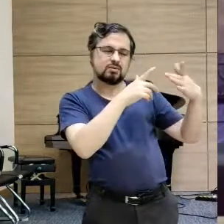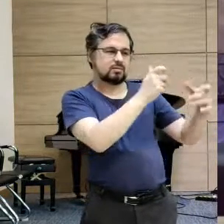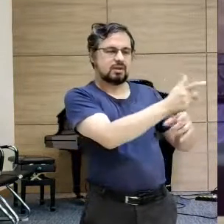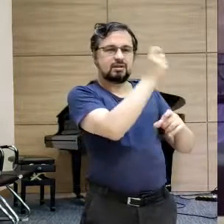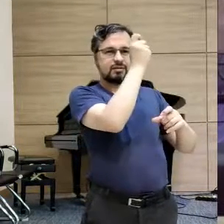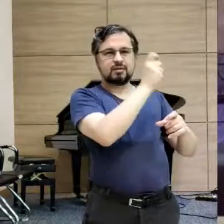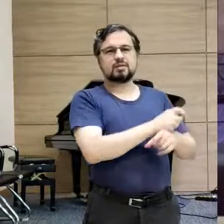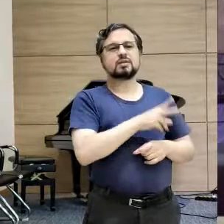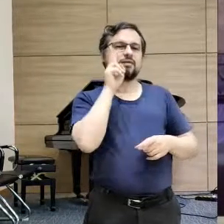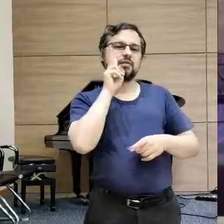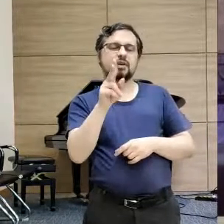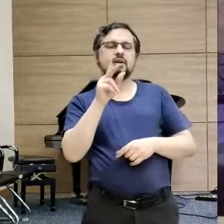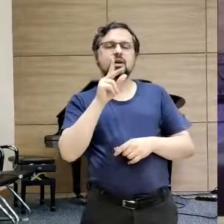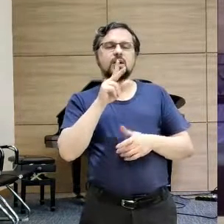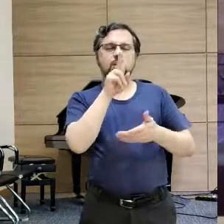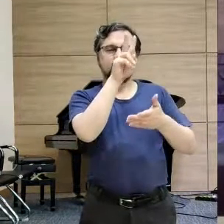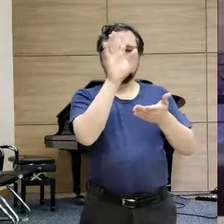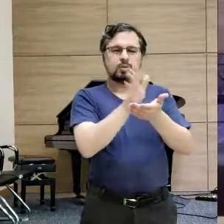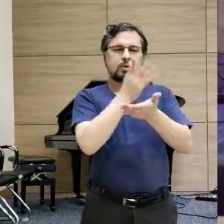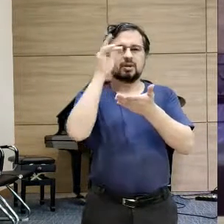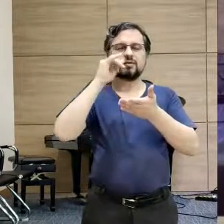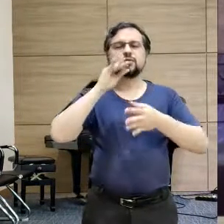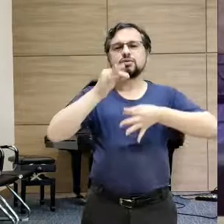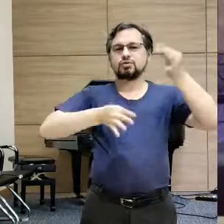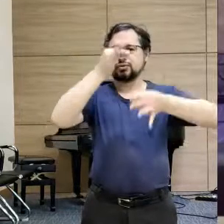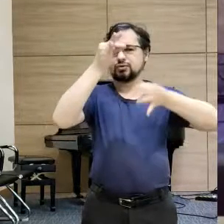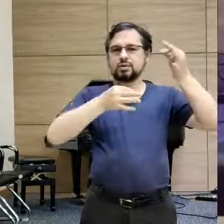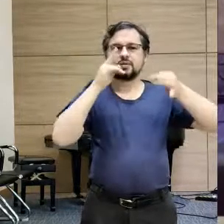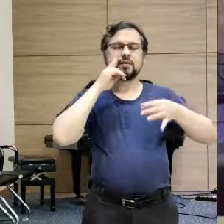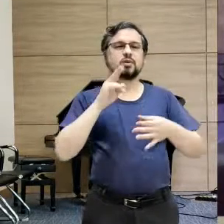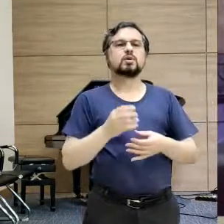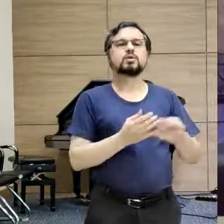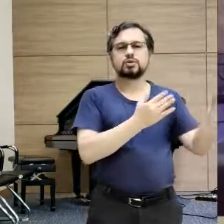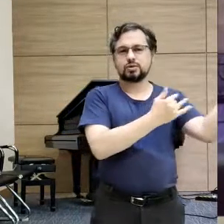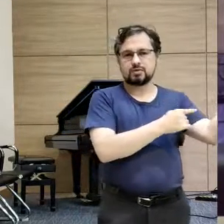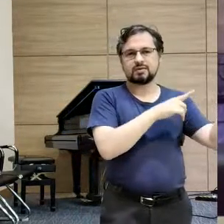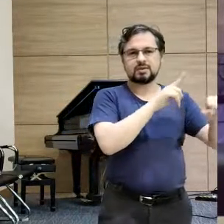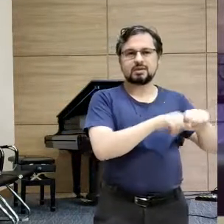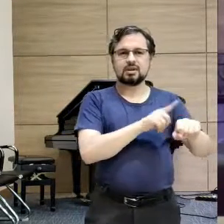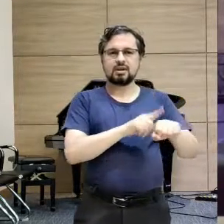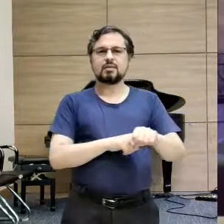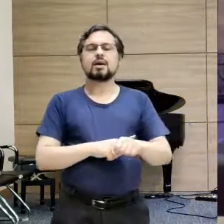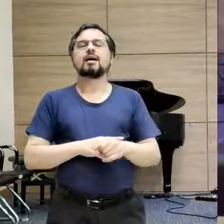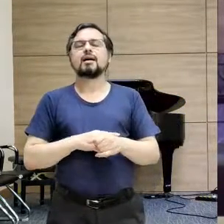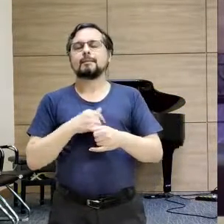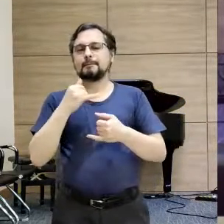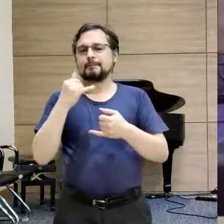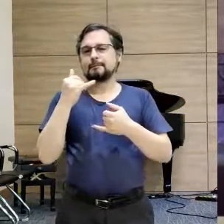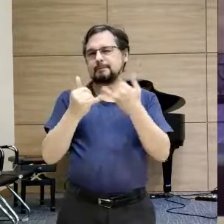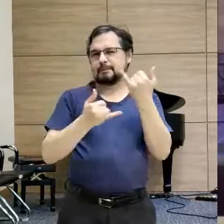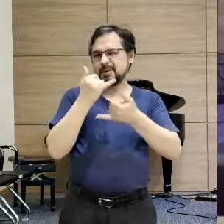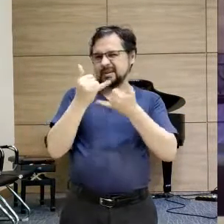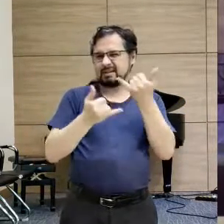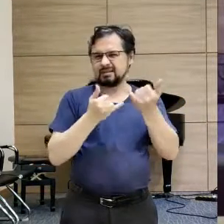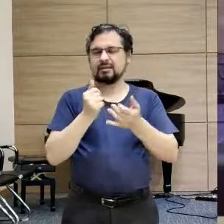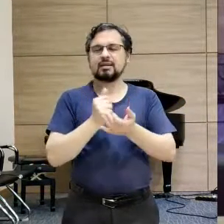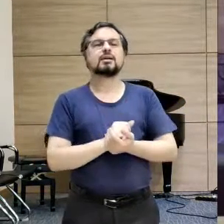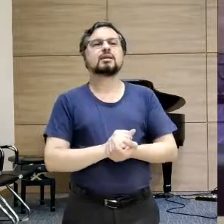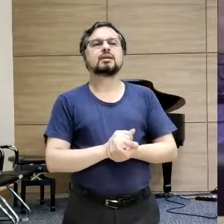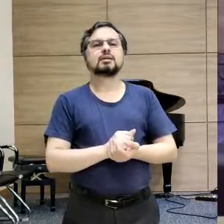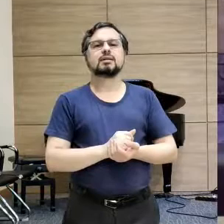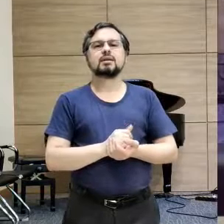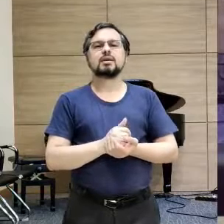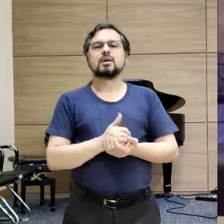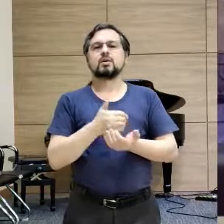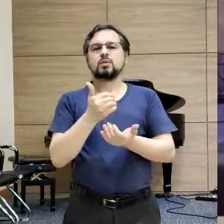exemplo, o livro de Juízes, capítulo 20, versículo 17 em diante, você vai ver que os jovenzinhos daquela época, a brincadeira deles, o videogame deles, não é esses